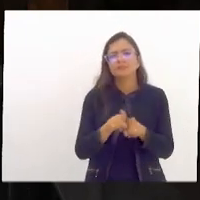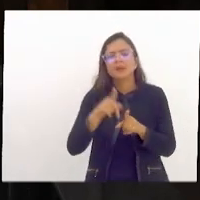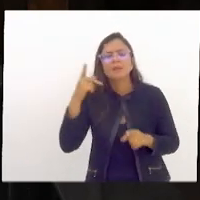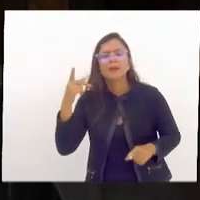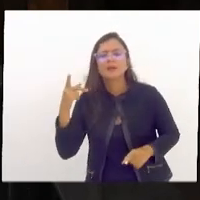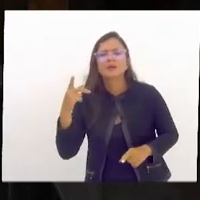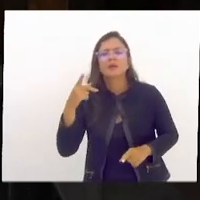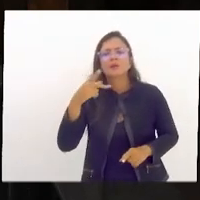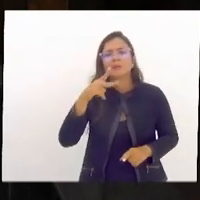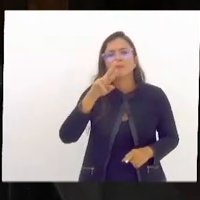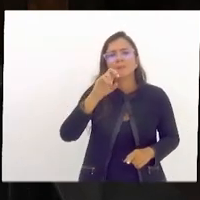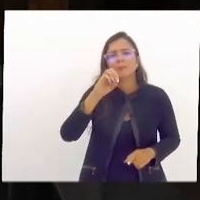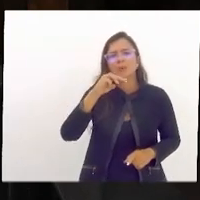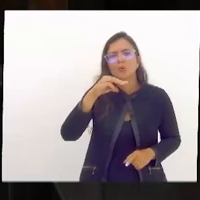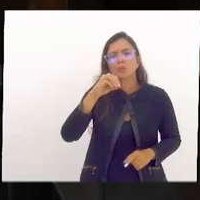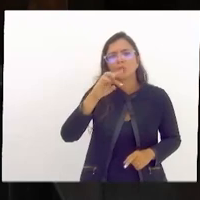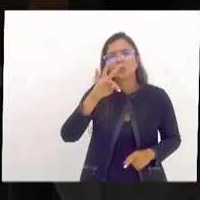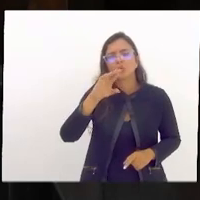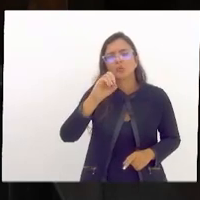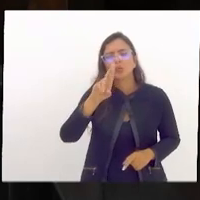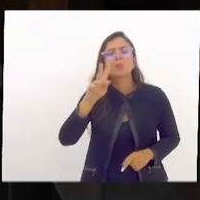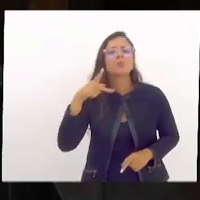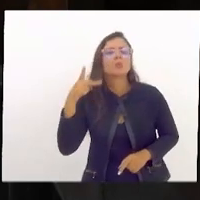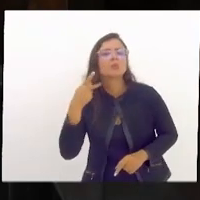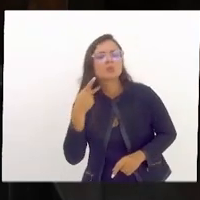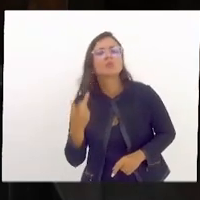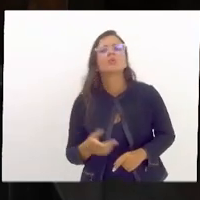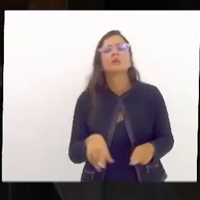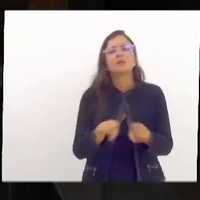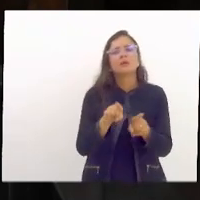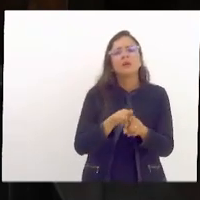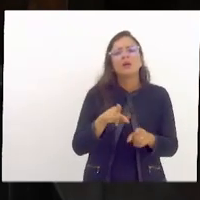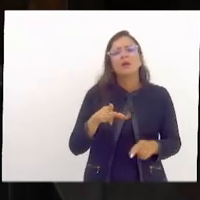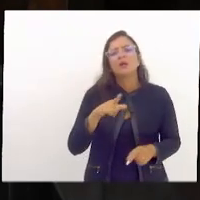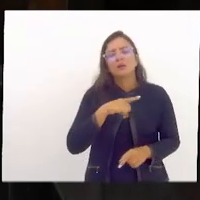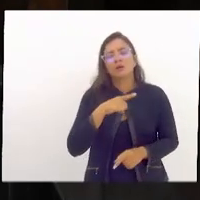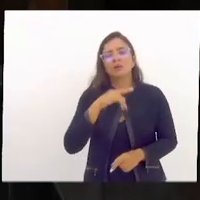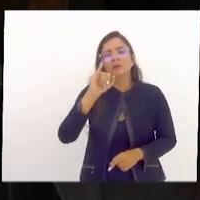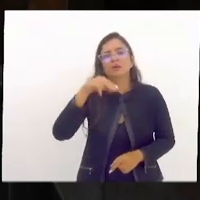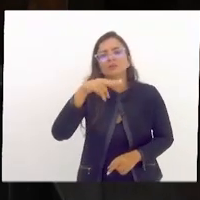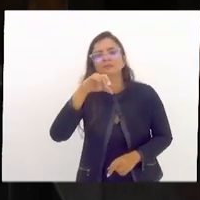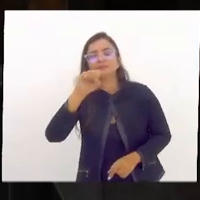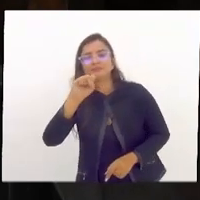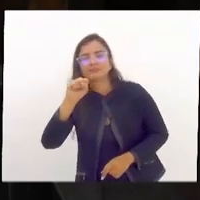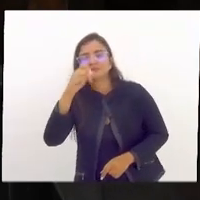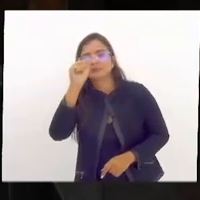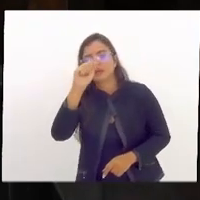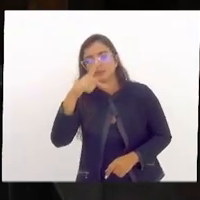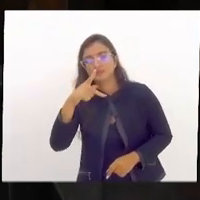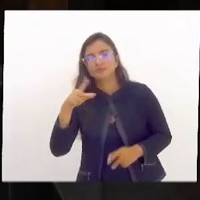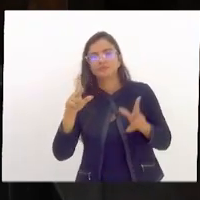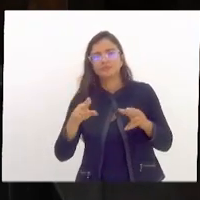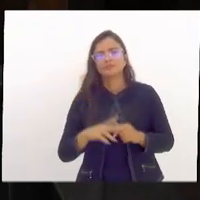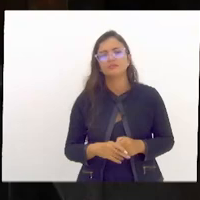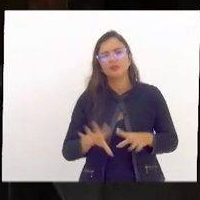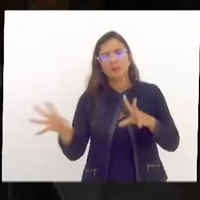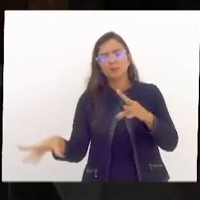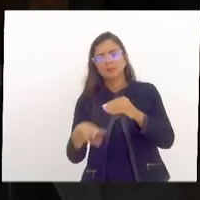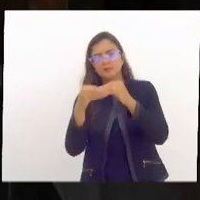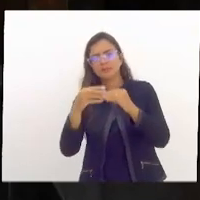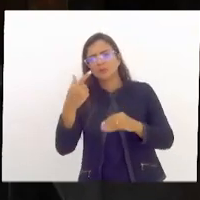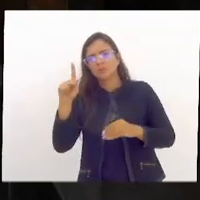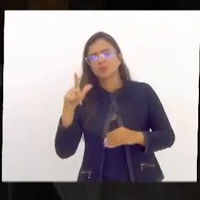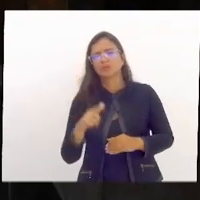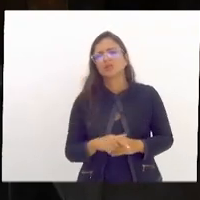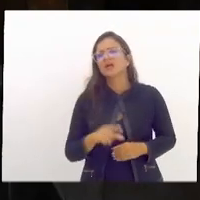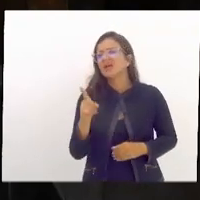promotores, recebem o teto do INSS como teto da aposentadoria e complementam com previdência complementar, a gente